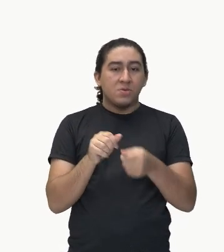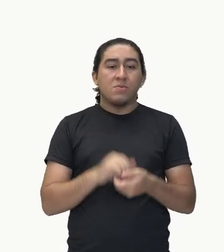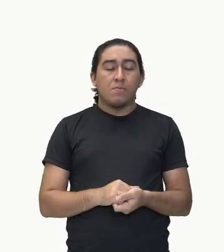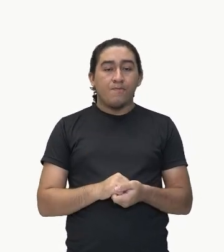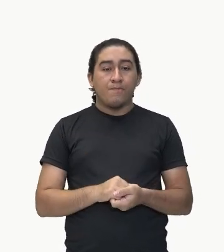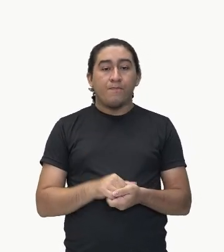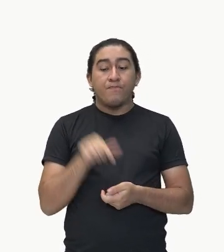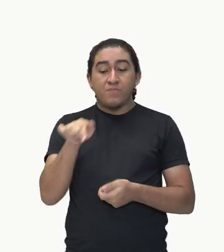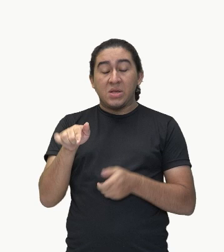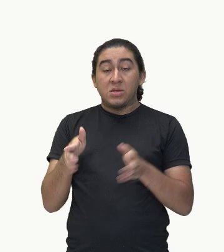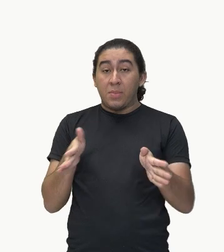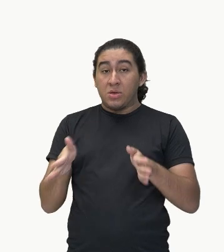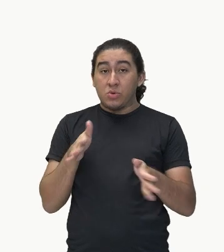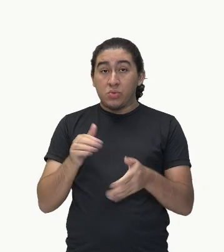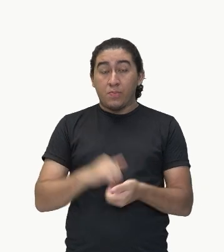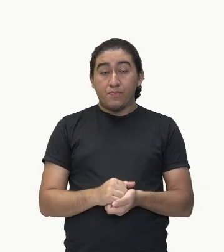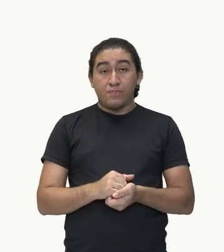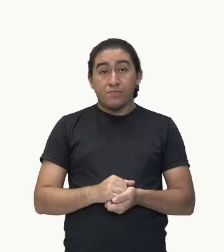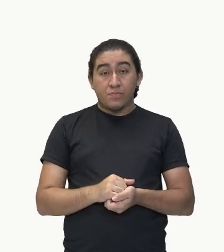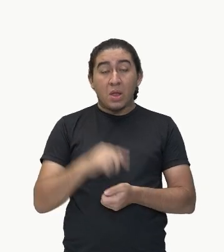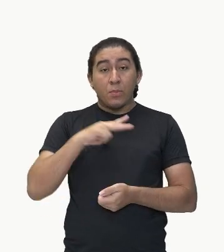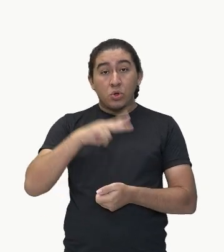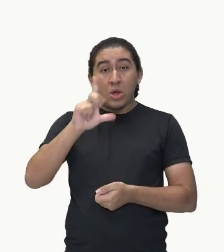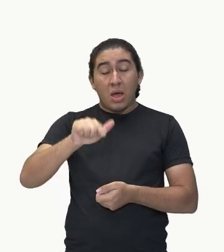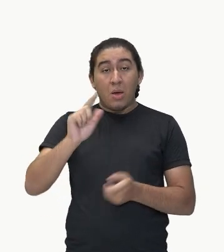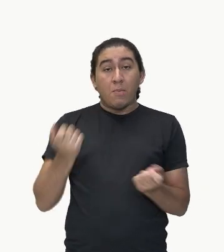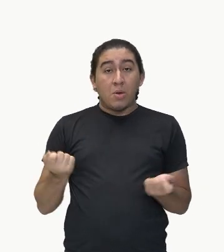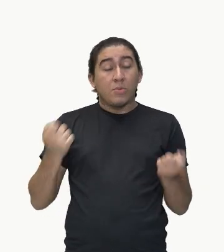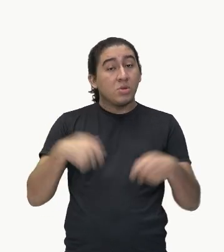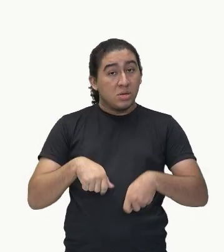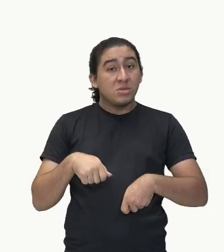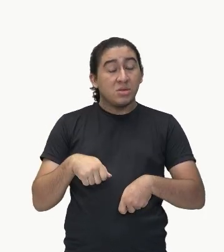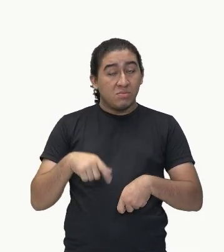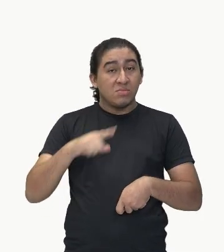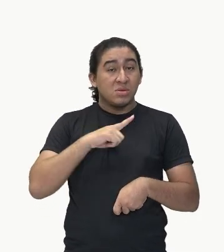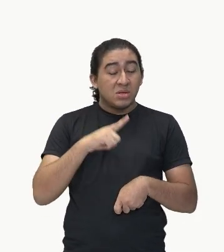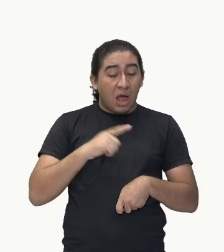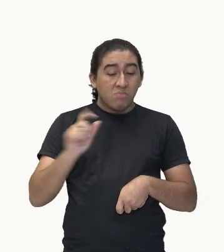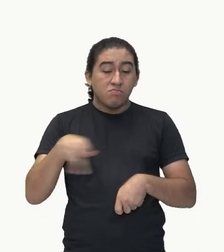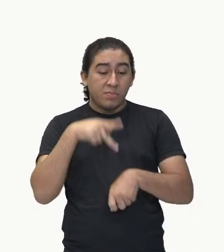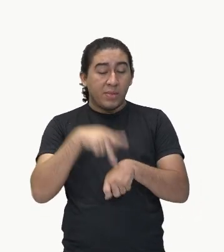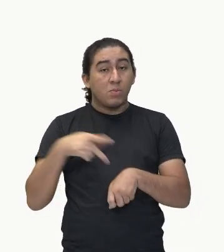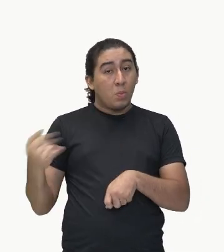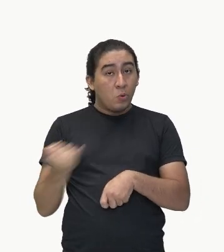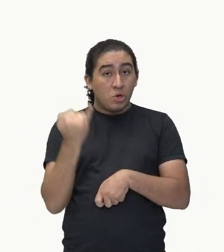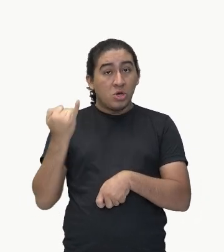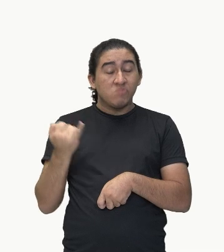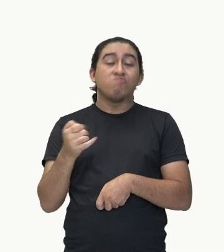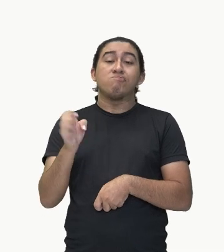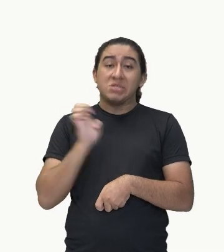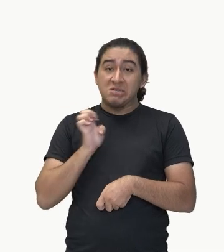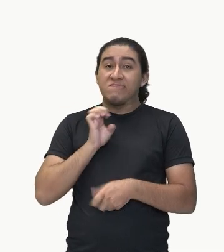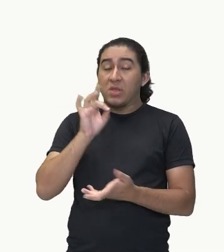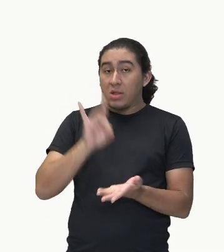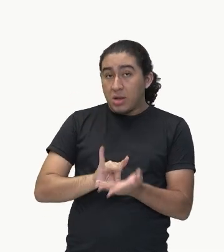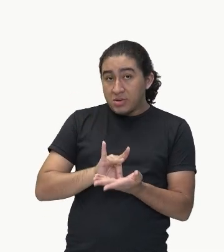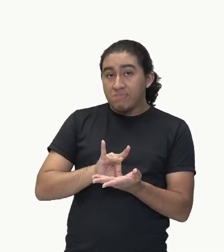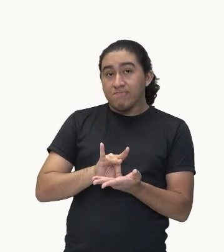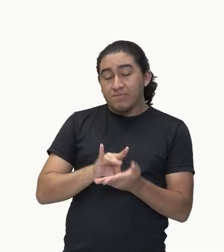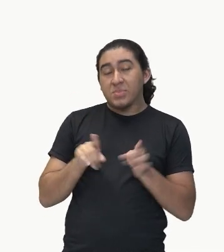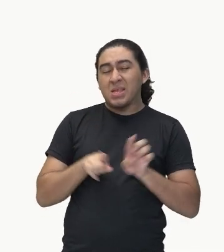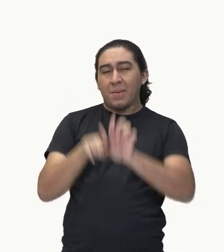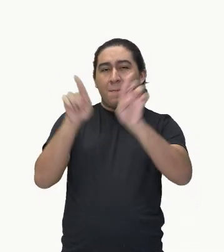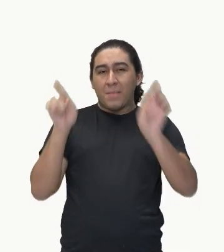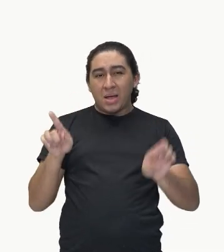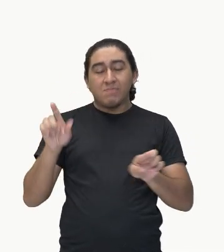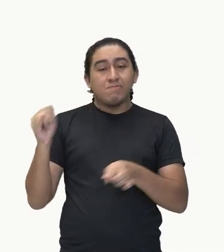nesse período, Portugal era uma potência, era uma grande nação, um grande país, muito rico, não é? Mas